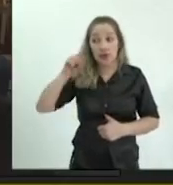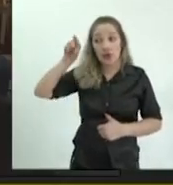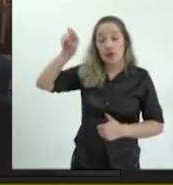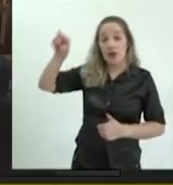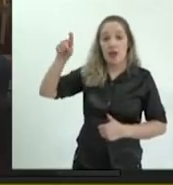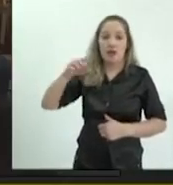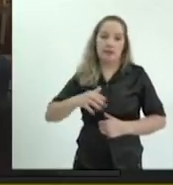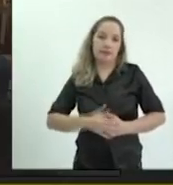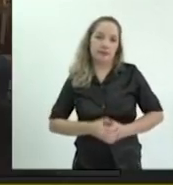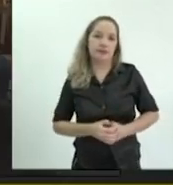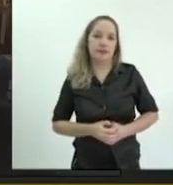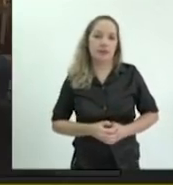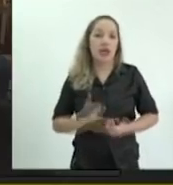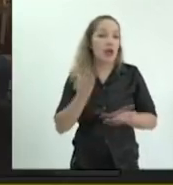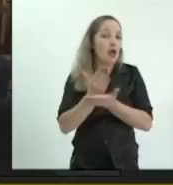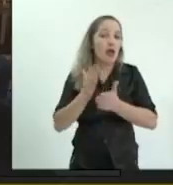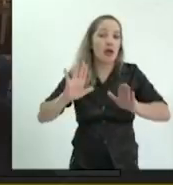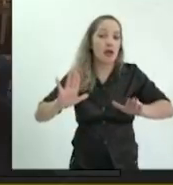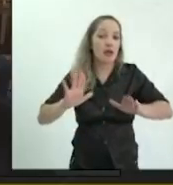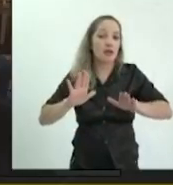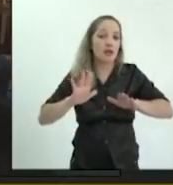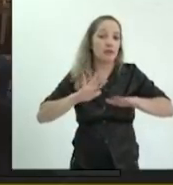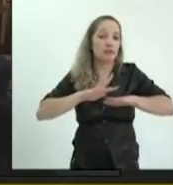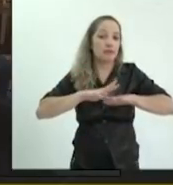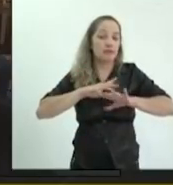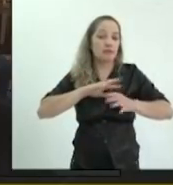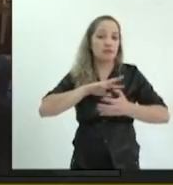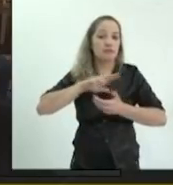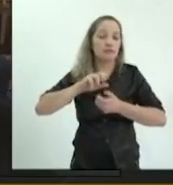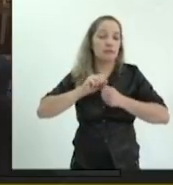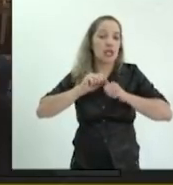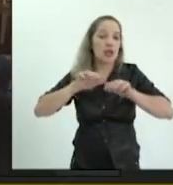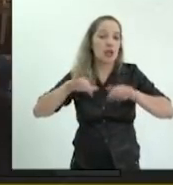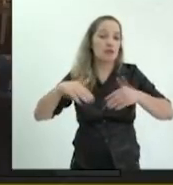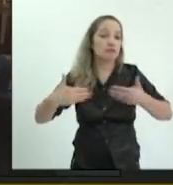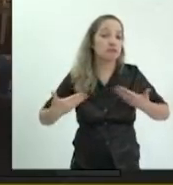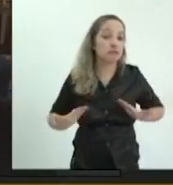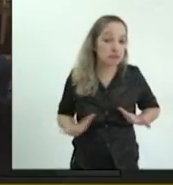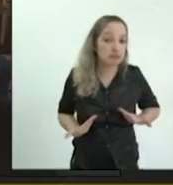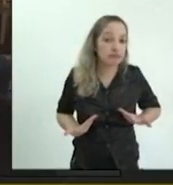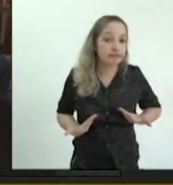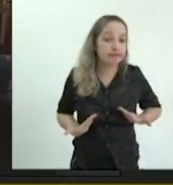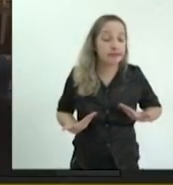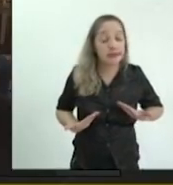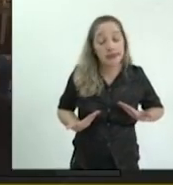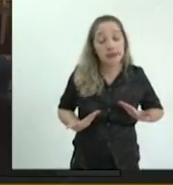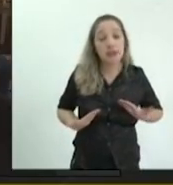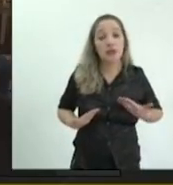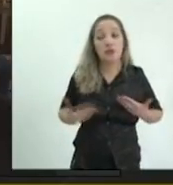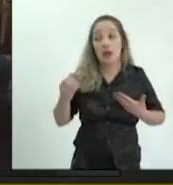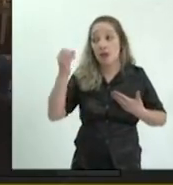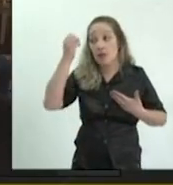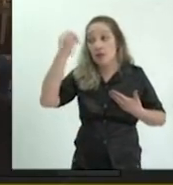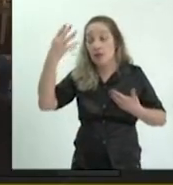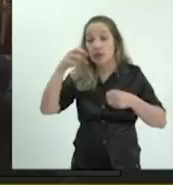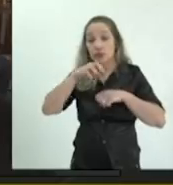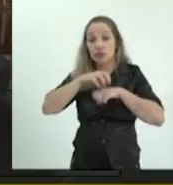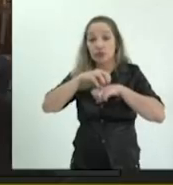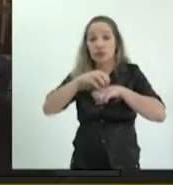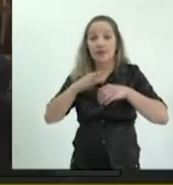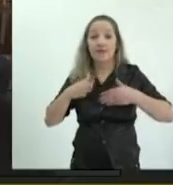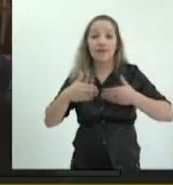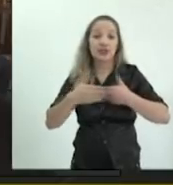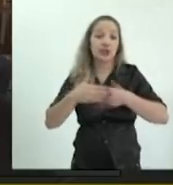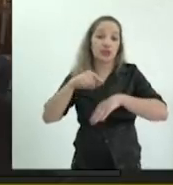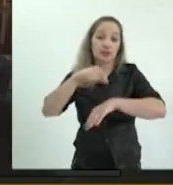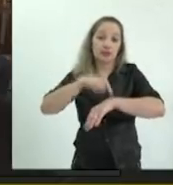de se isolar durante a pandemia? Ele está fechado para turismo nesse momento e vai ficar mais tempo porque está chegando agora. A pandemia lá. Eles